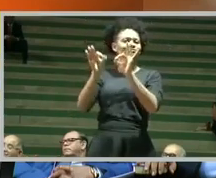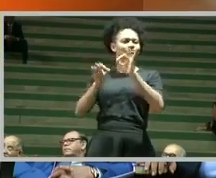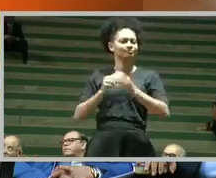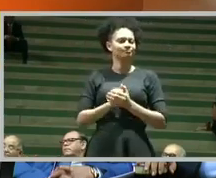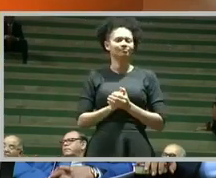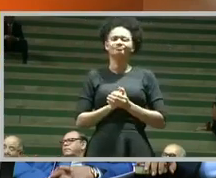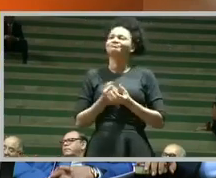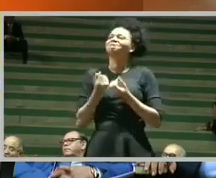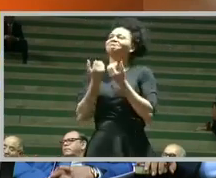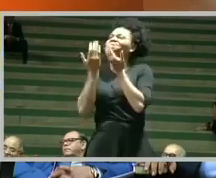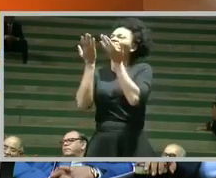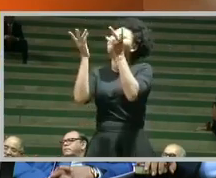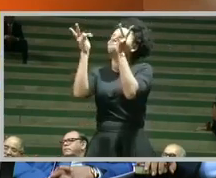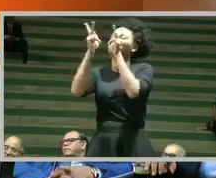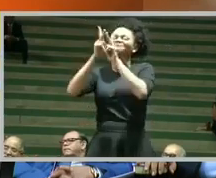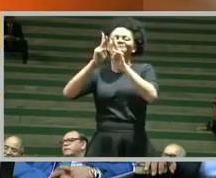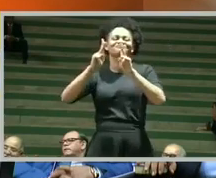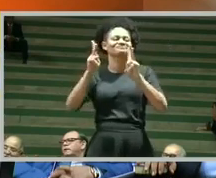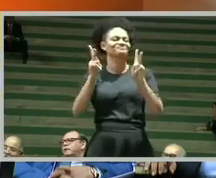paz.